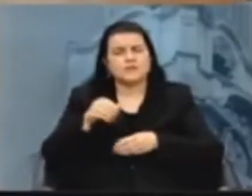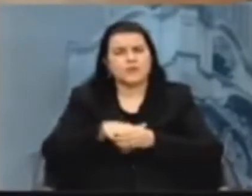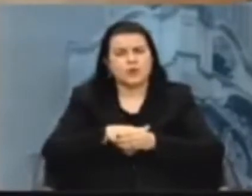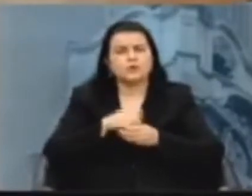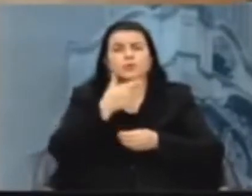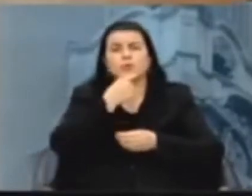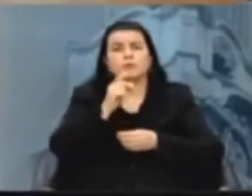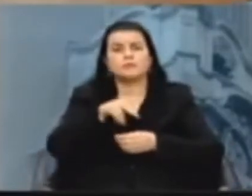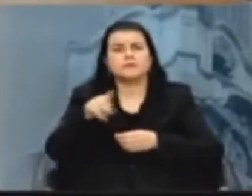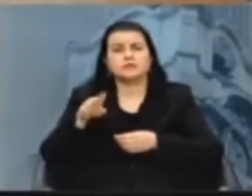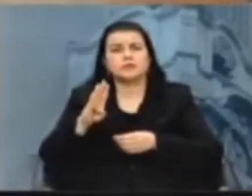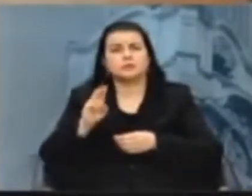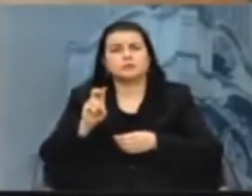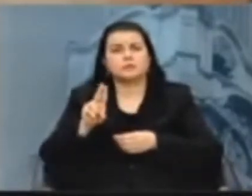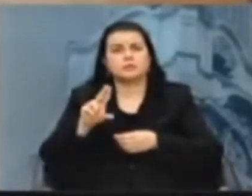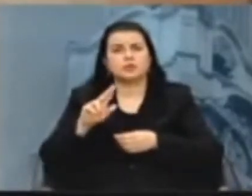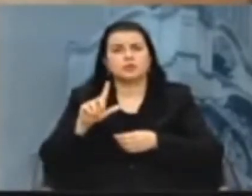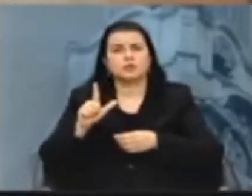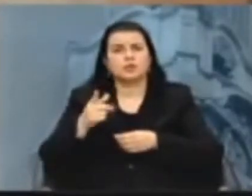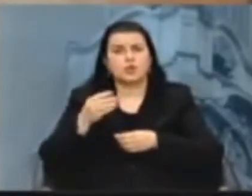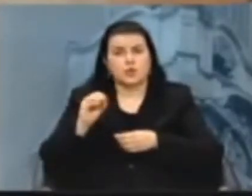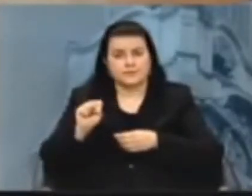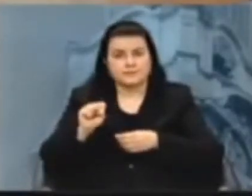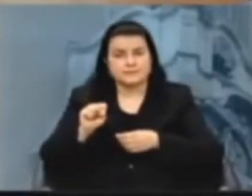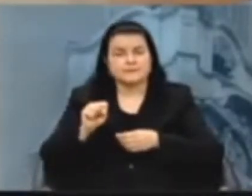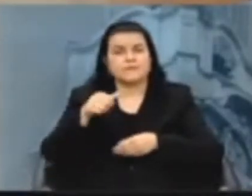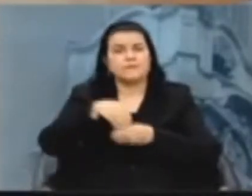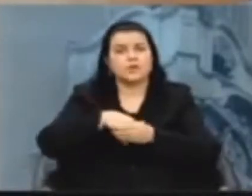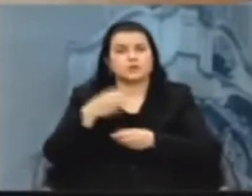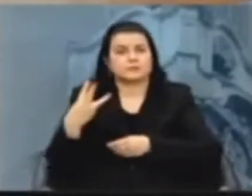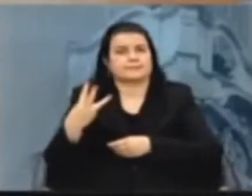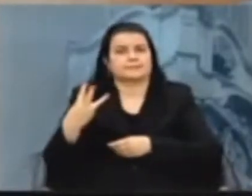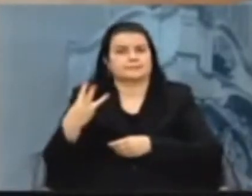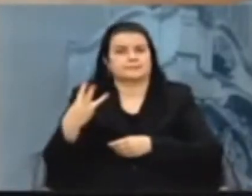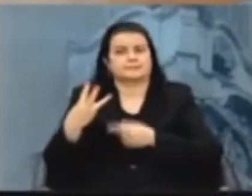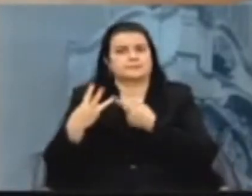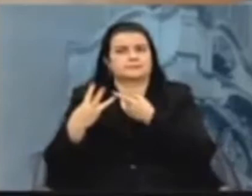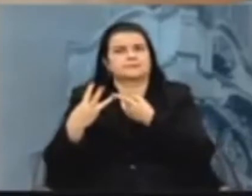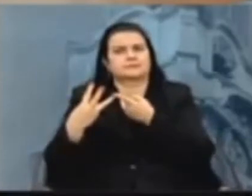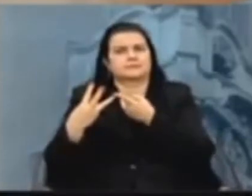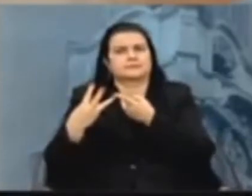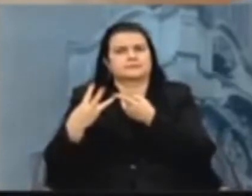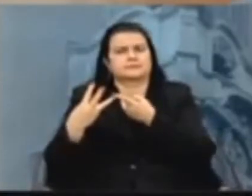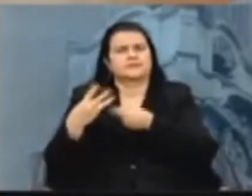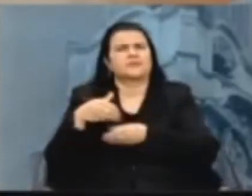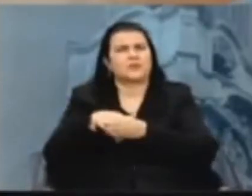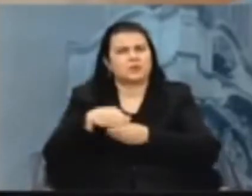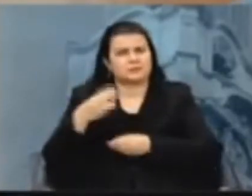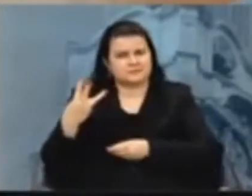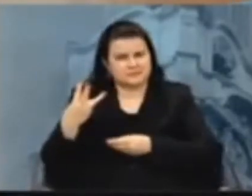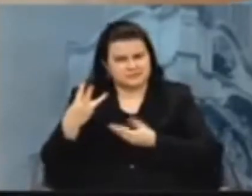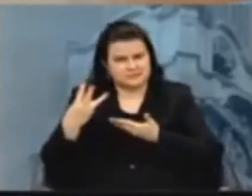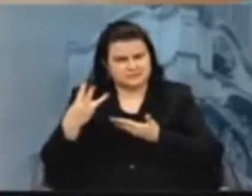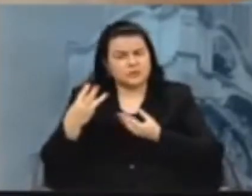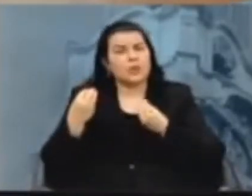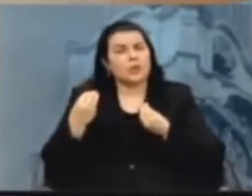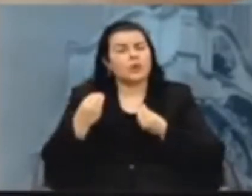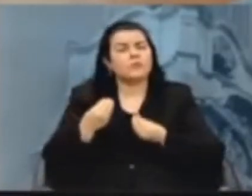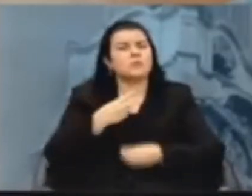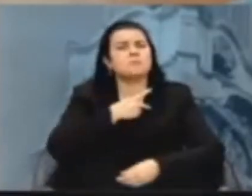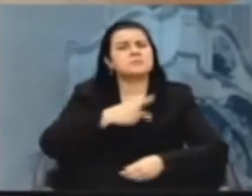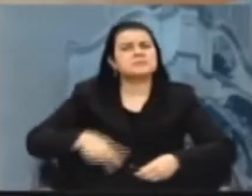votos, senhores e senhoras vereadores. Como o presidente da República tem costumeiramente afirmado